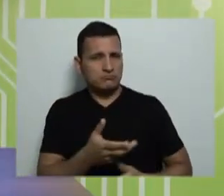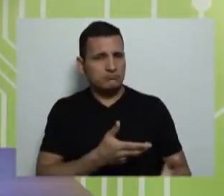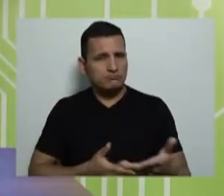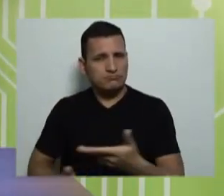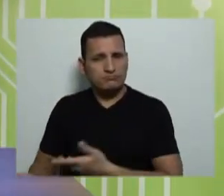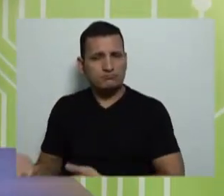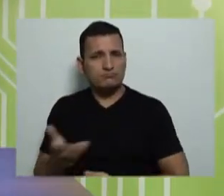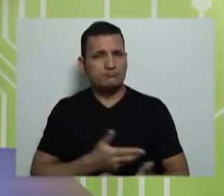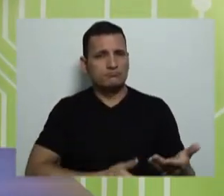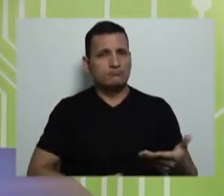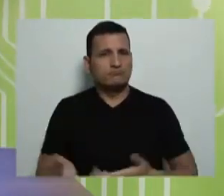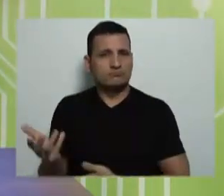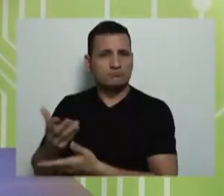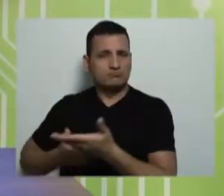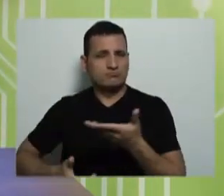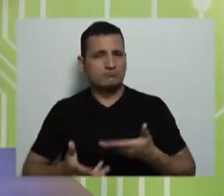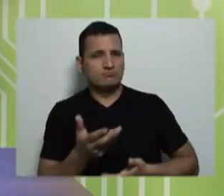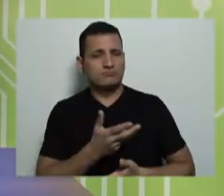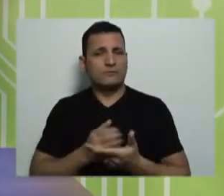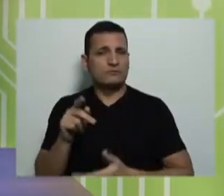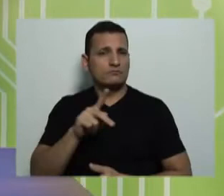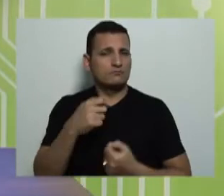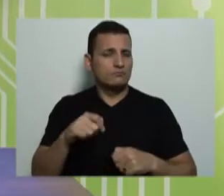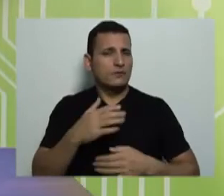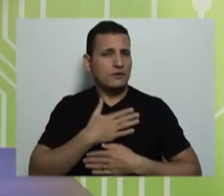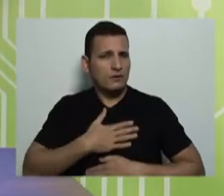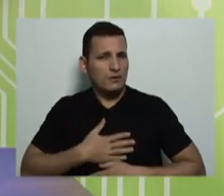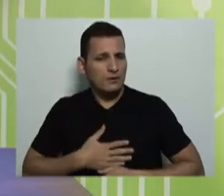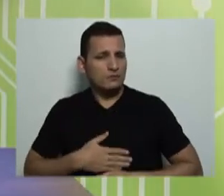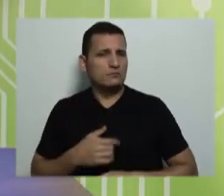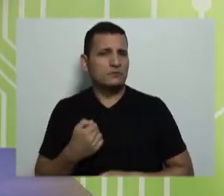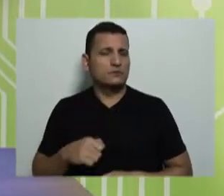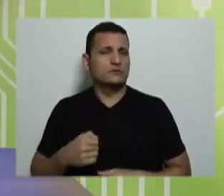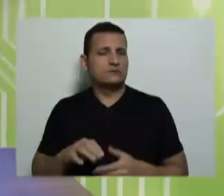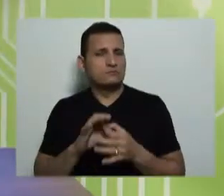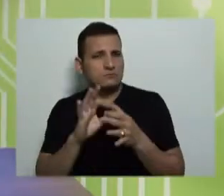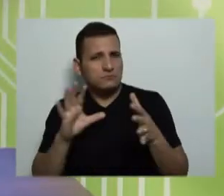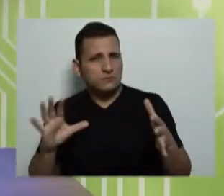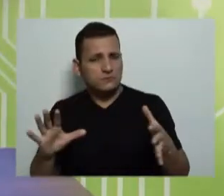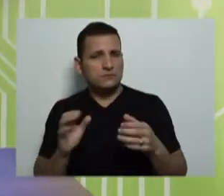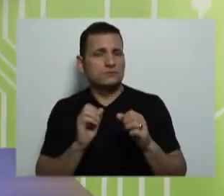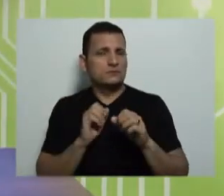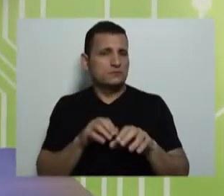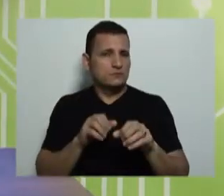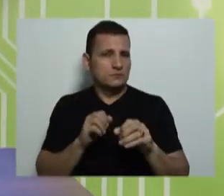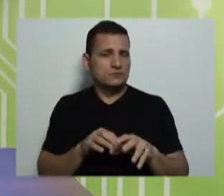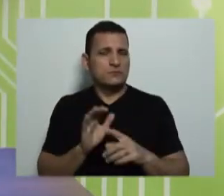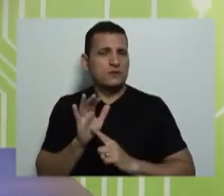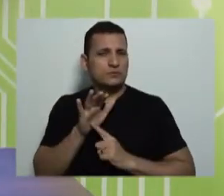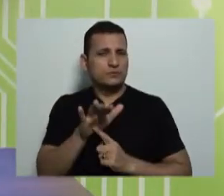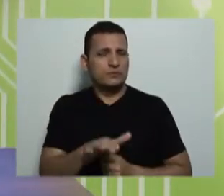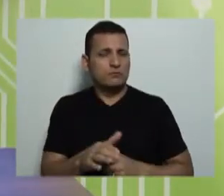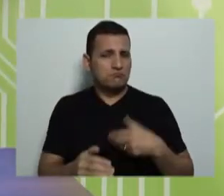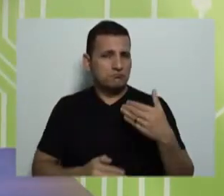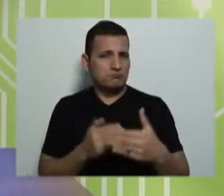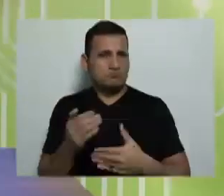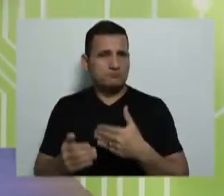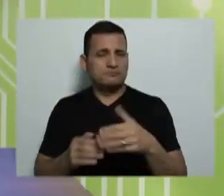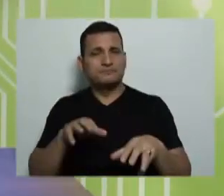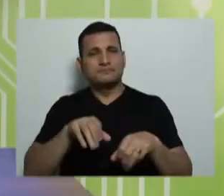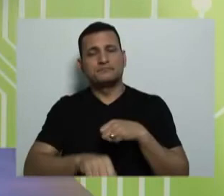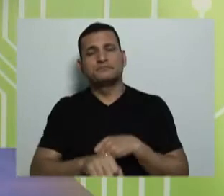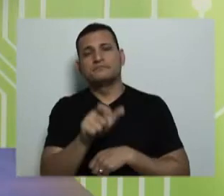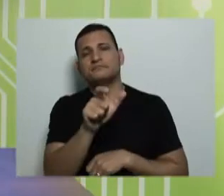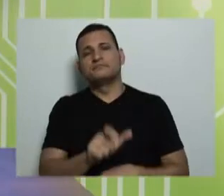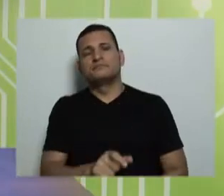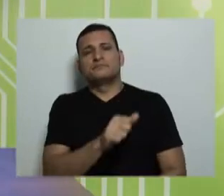muita calma, muita tranquilidade, muita paciência e disposição de ensinar e ajudar no processo formativo desse aluno, conforme eu